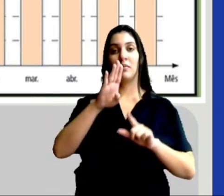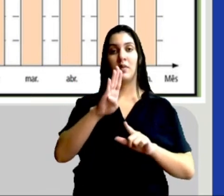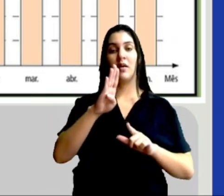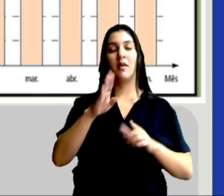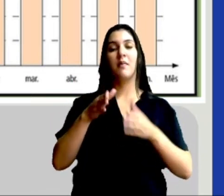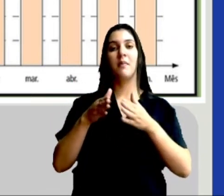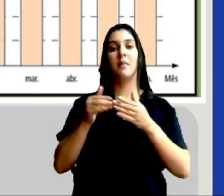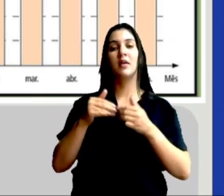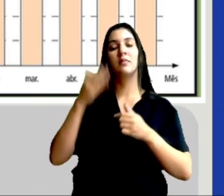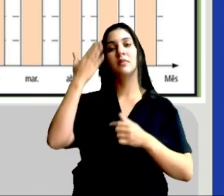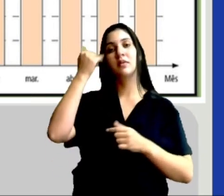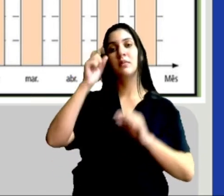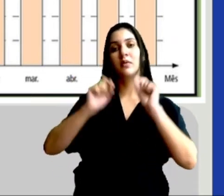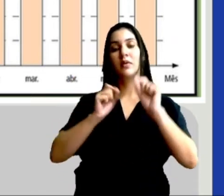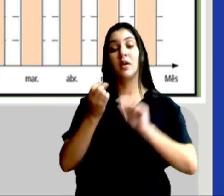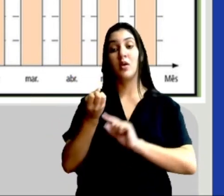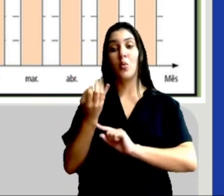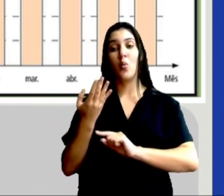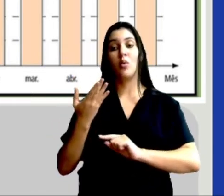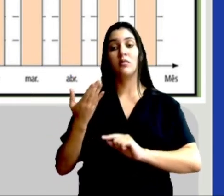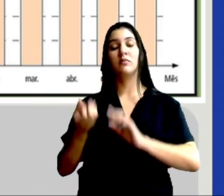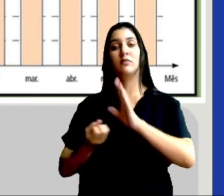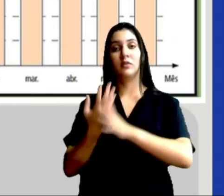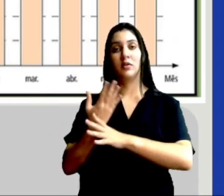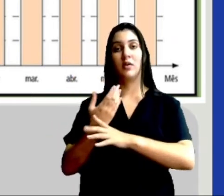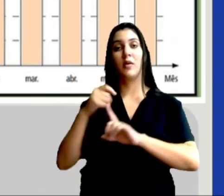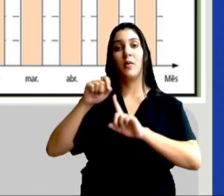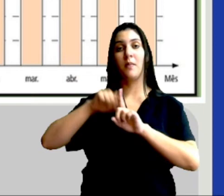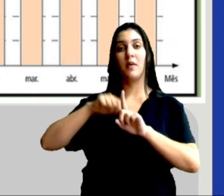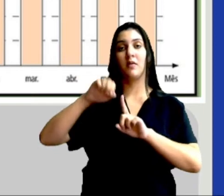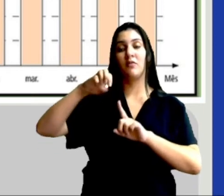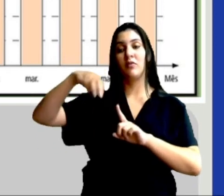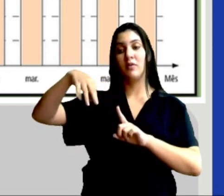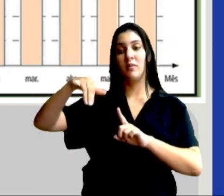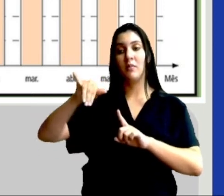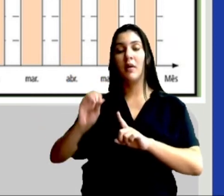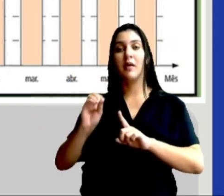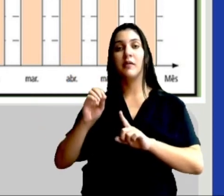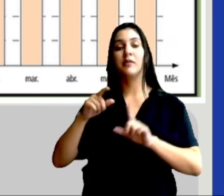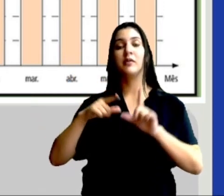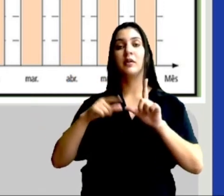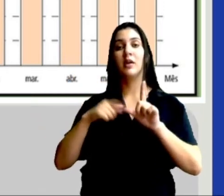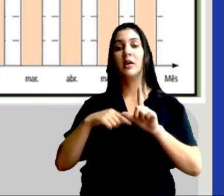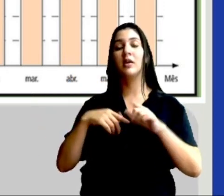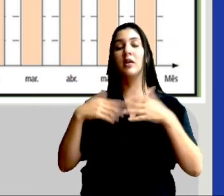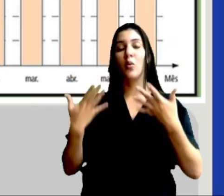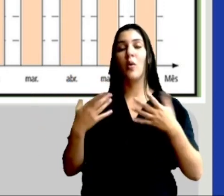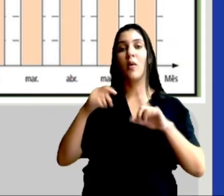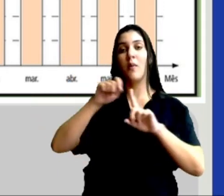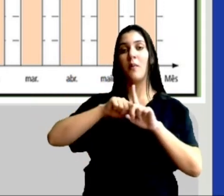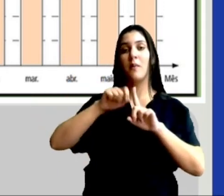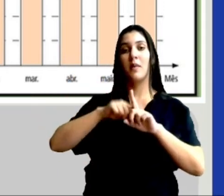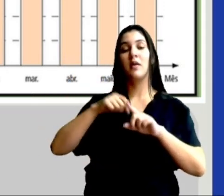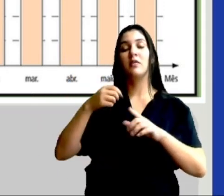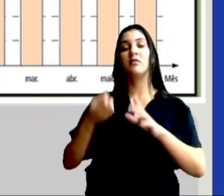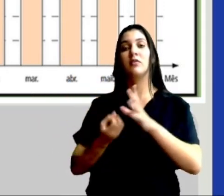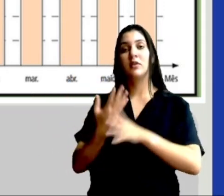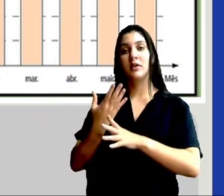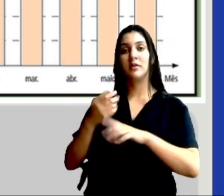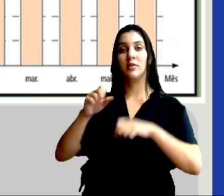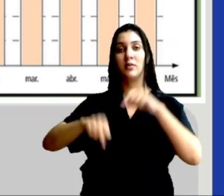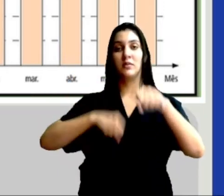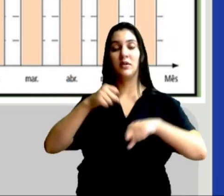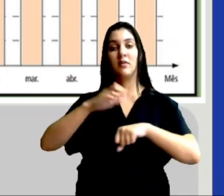ele pede para a gente saber quantas foram produzidas em maio. E na letra C, em que mês a produção de bicicletas